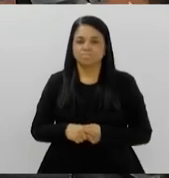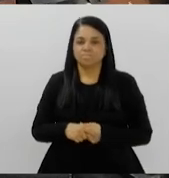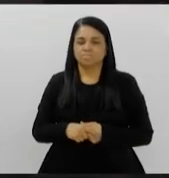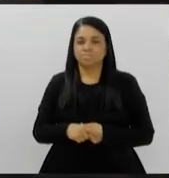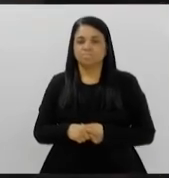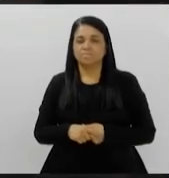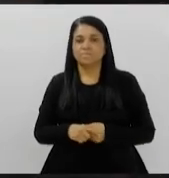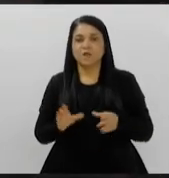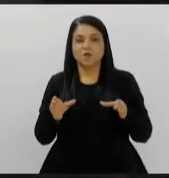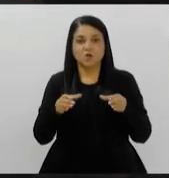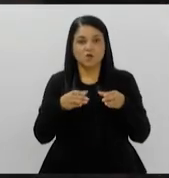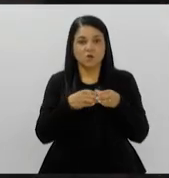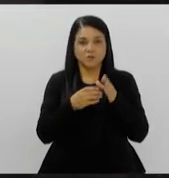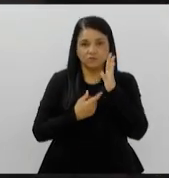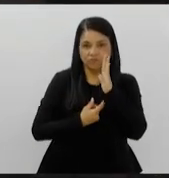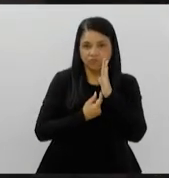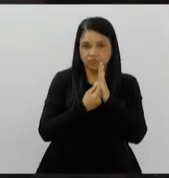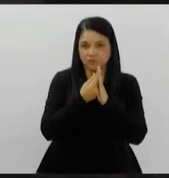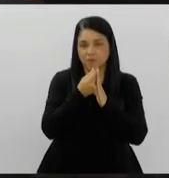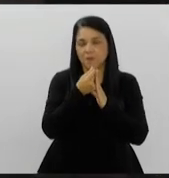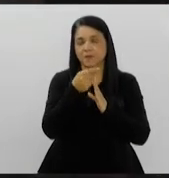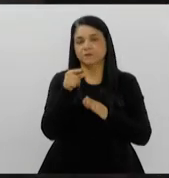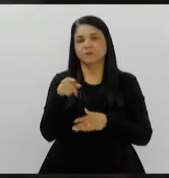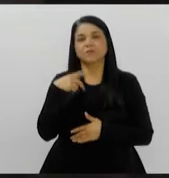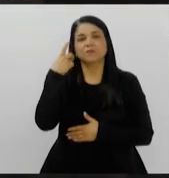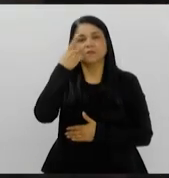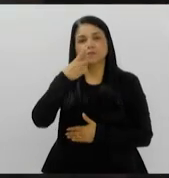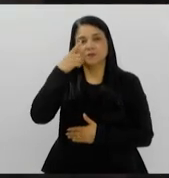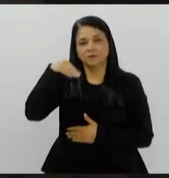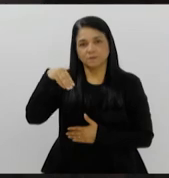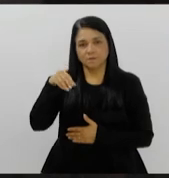presidente. Pela Comissão de Orçamento, deputado Carlos Macedo.